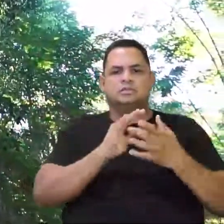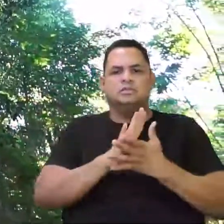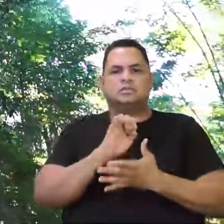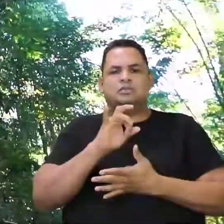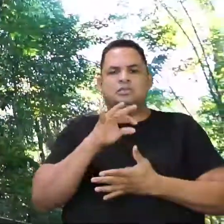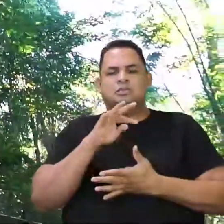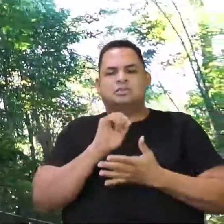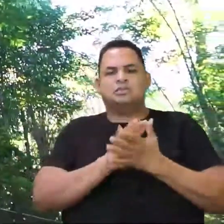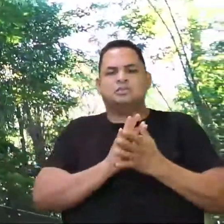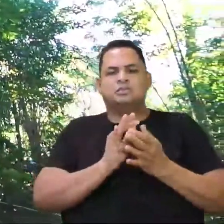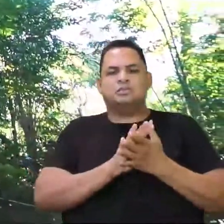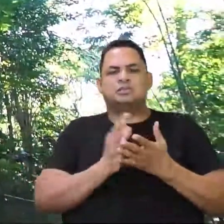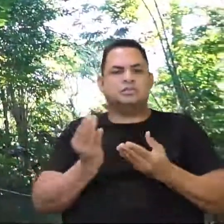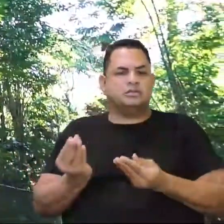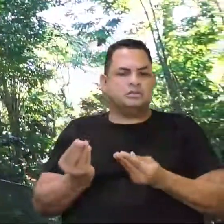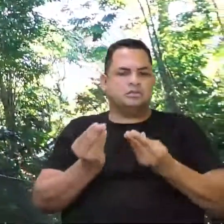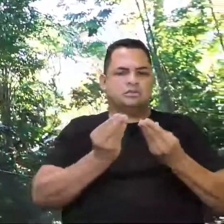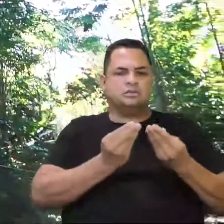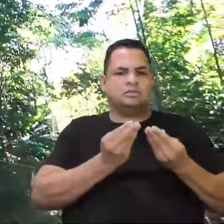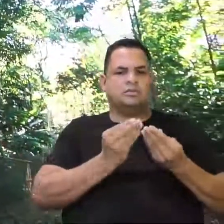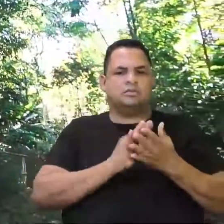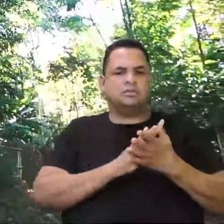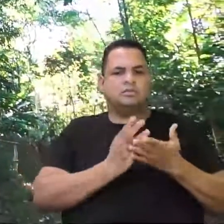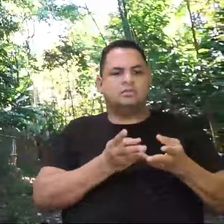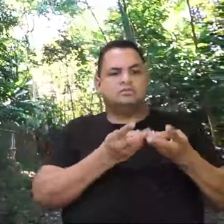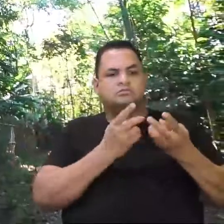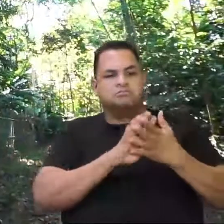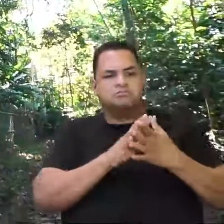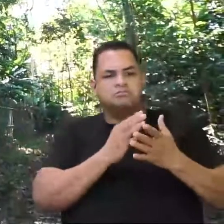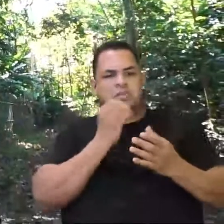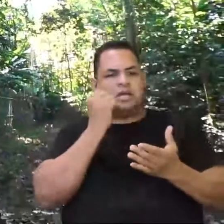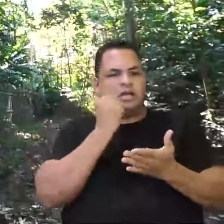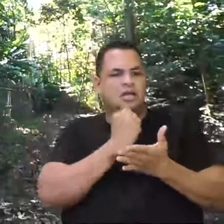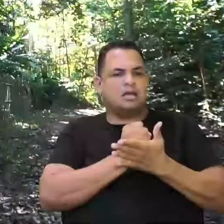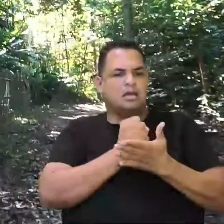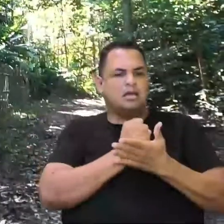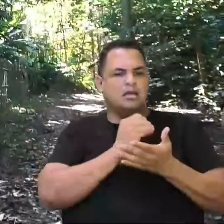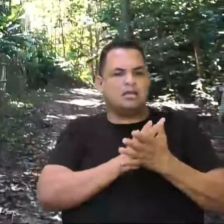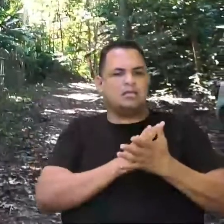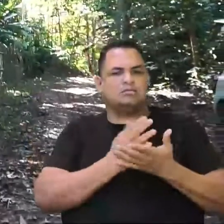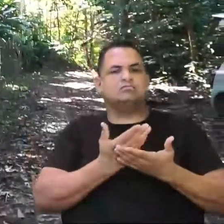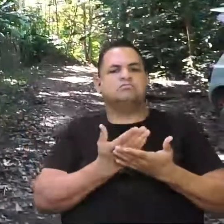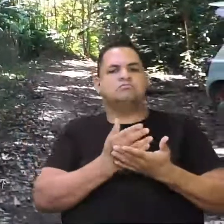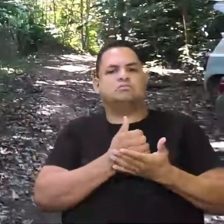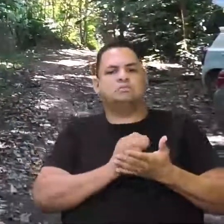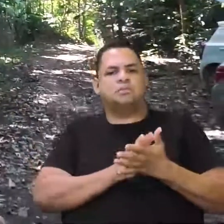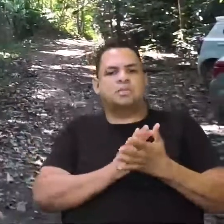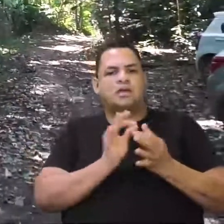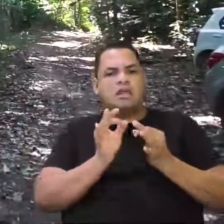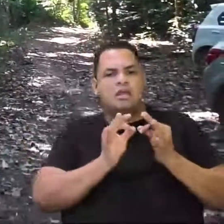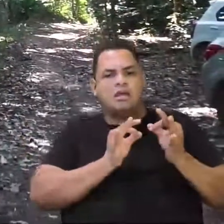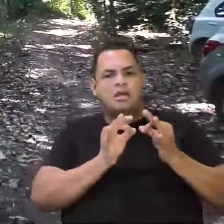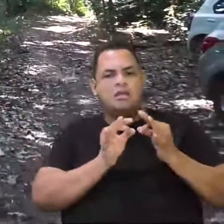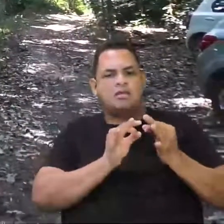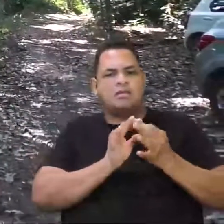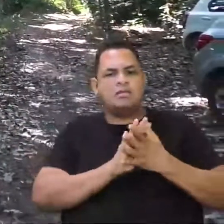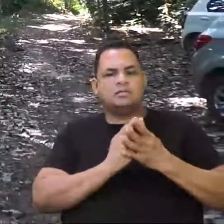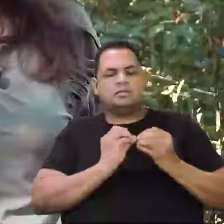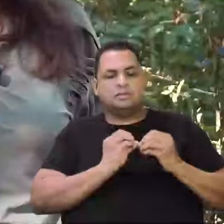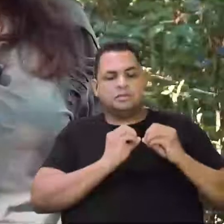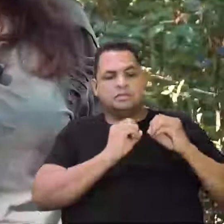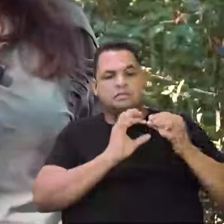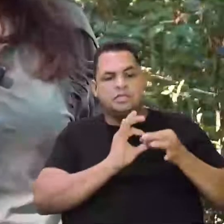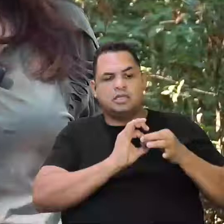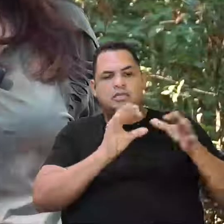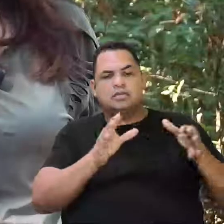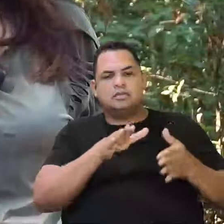é receber, identificar, marcar, recuperar, reabilitar e soltar, a finalidade